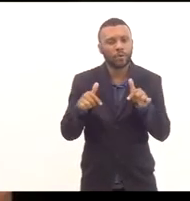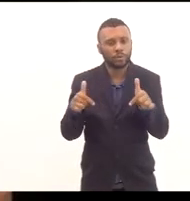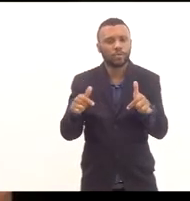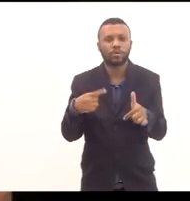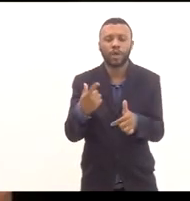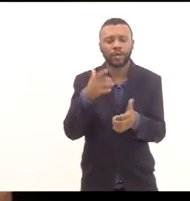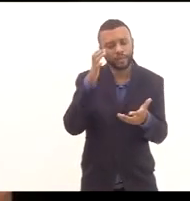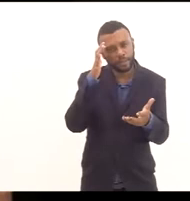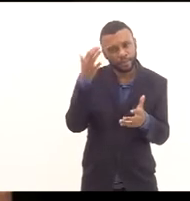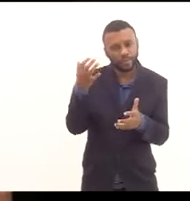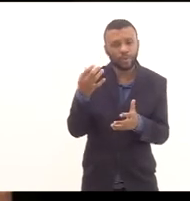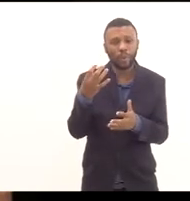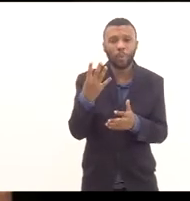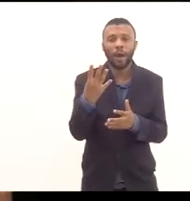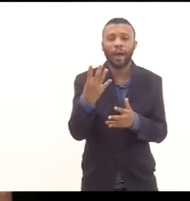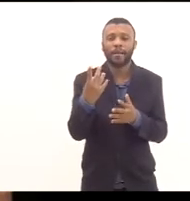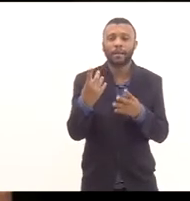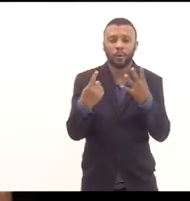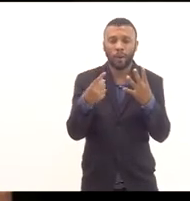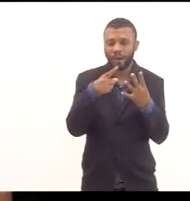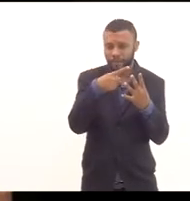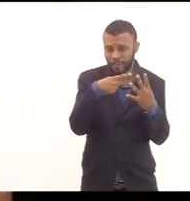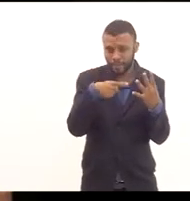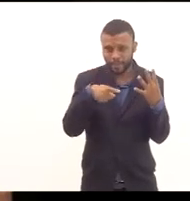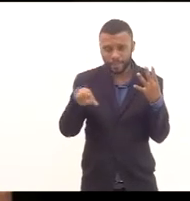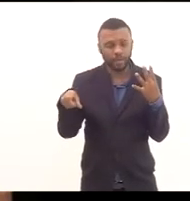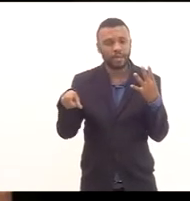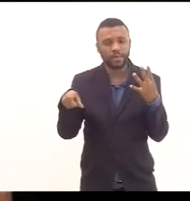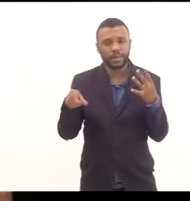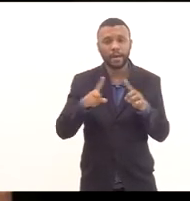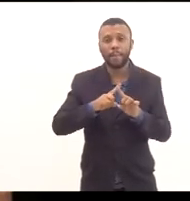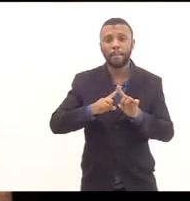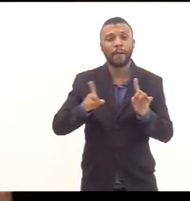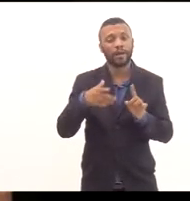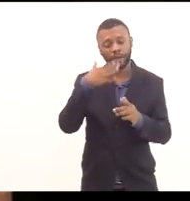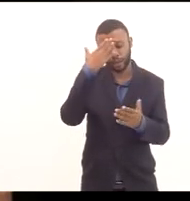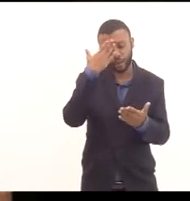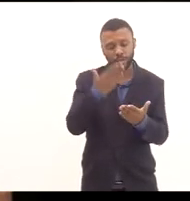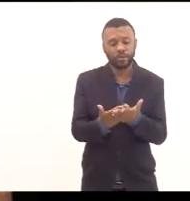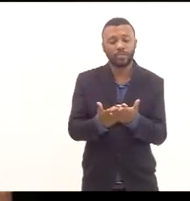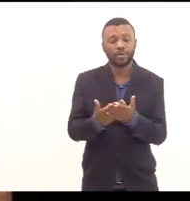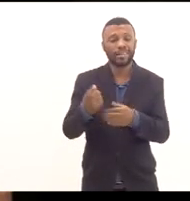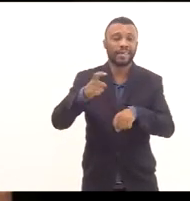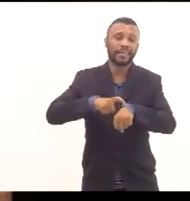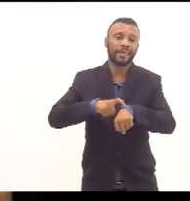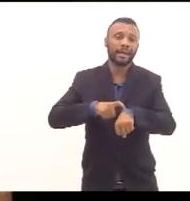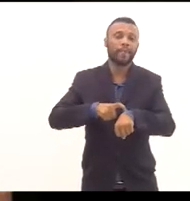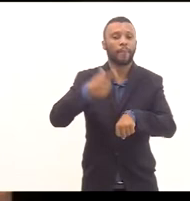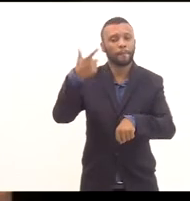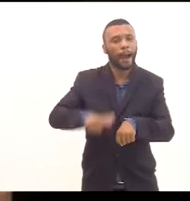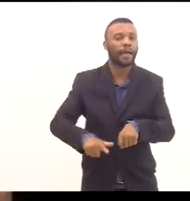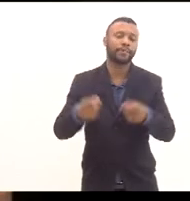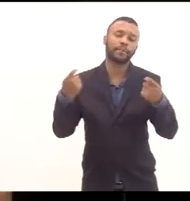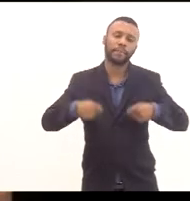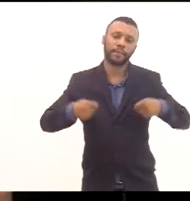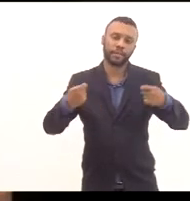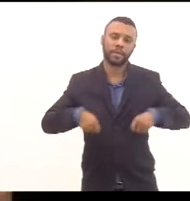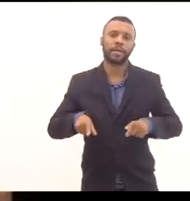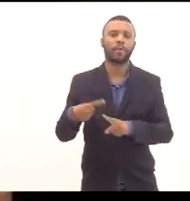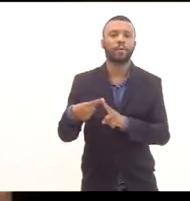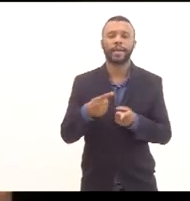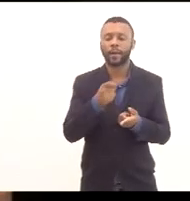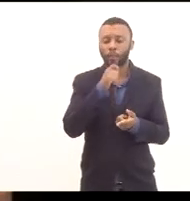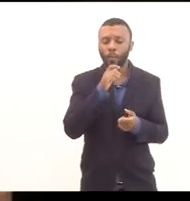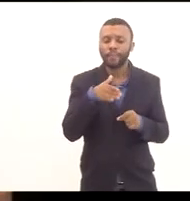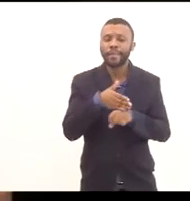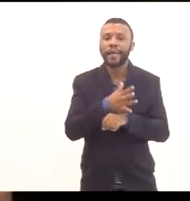quatro semanas né mas eu acredito que vai precisar de mais tempo é porque eu não tive